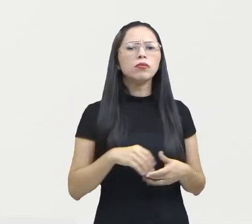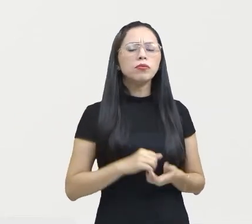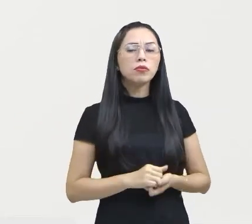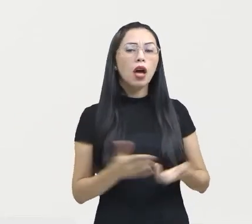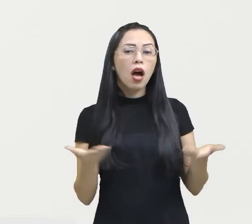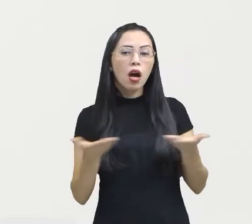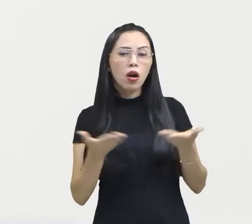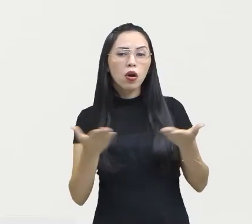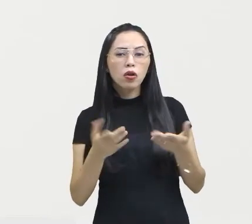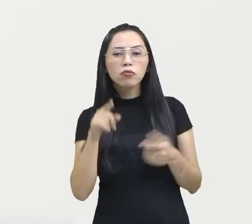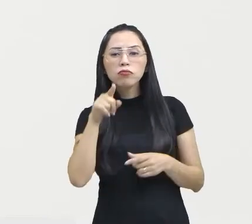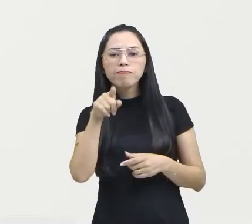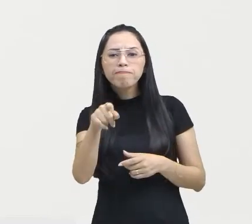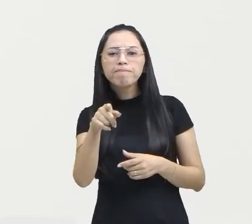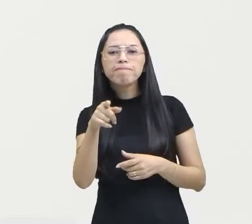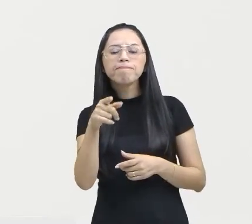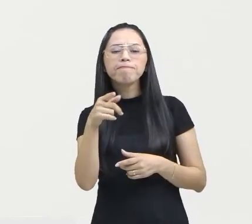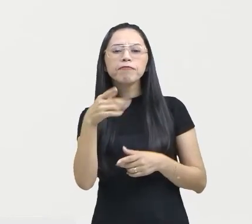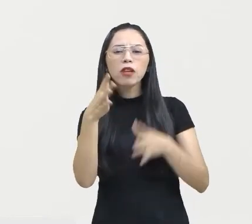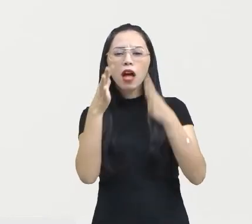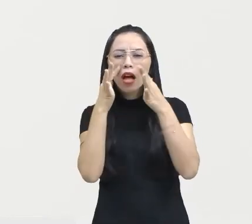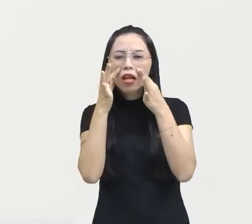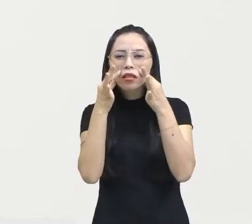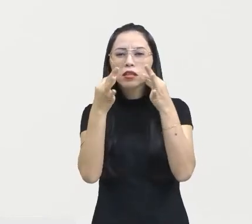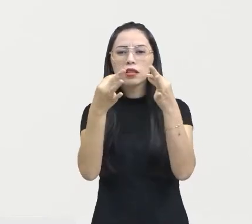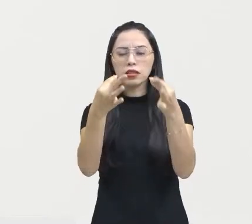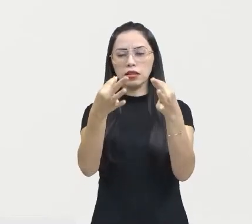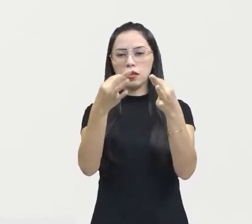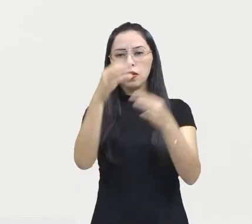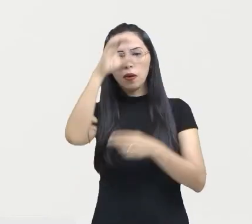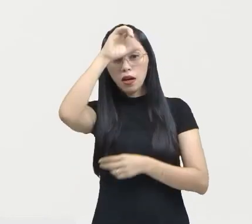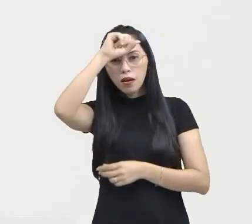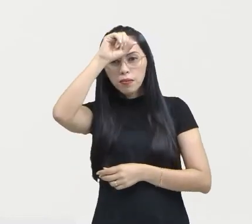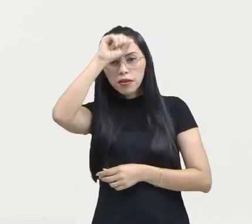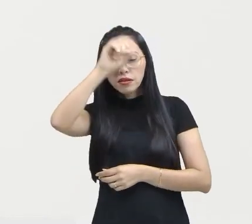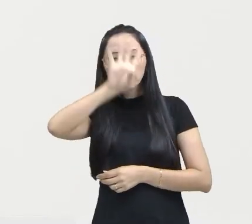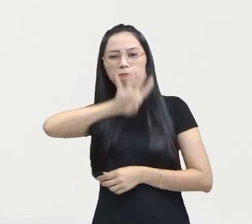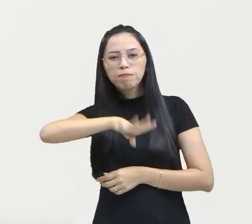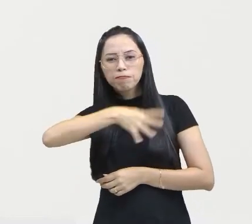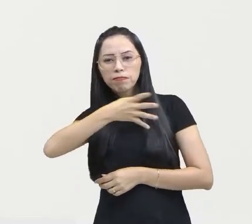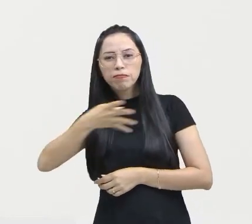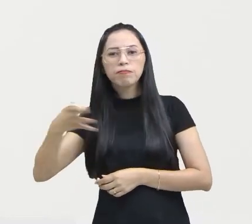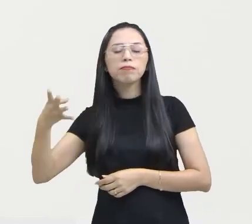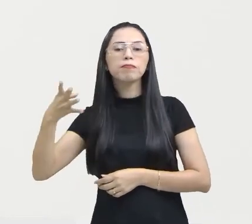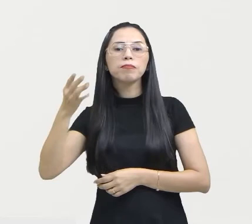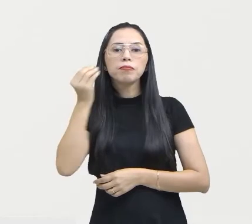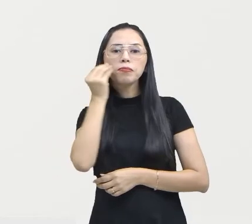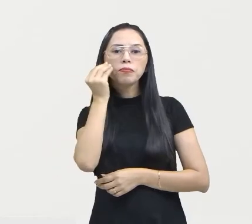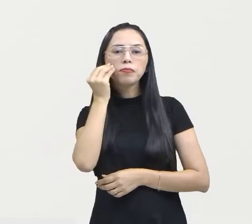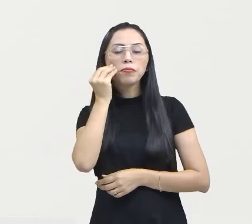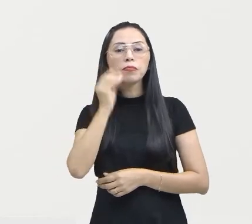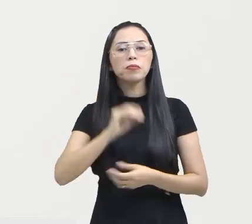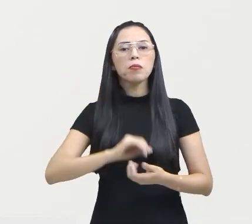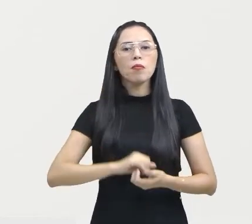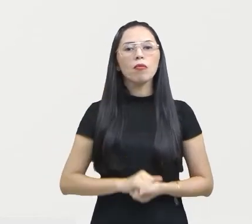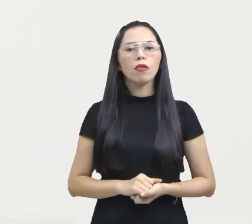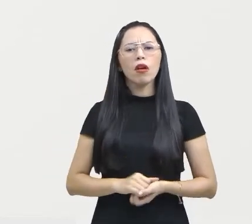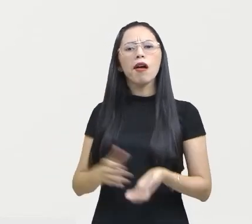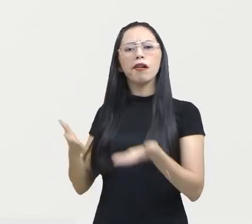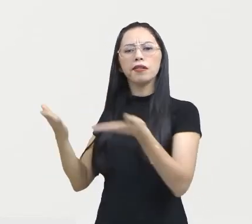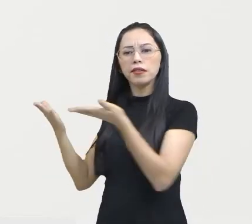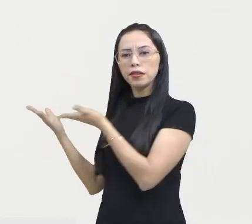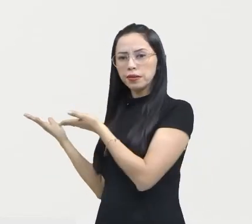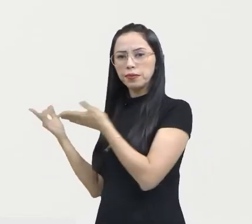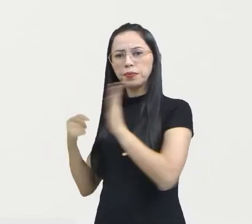vocês todos vão aprender a ler previsão do tempo, tá certo? E o que diz essa previsão de temperatura